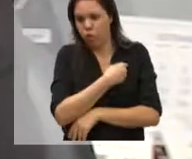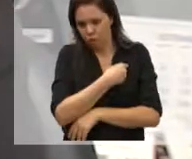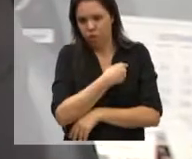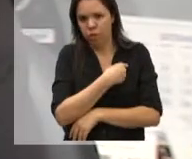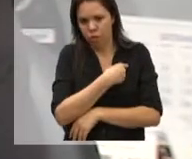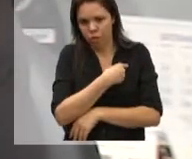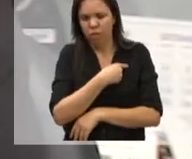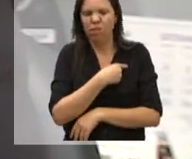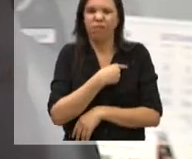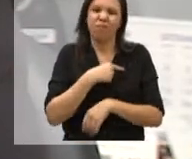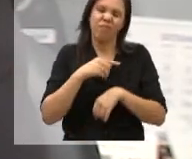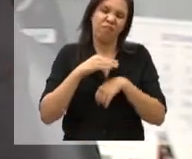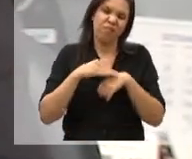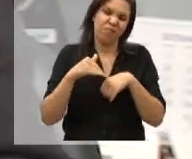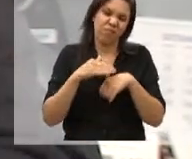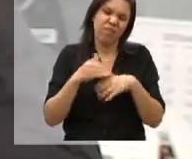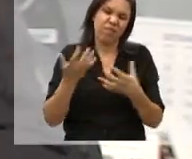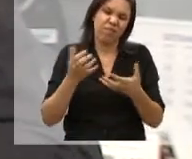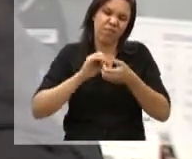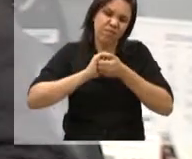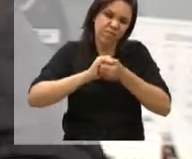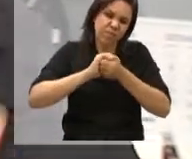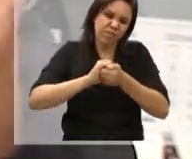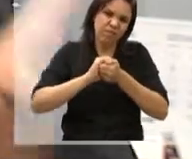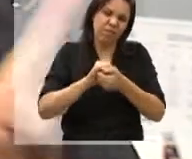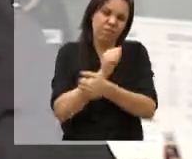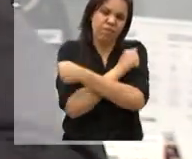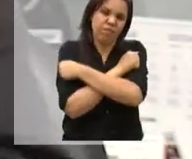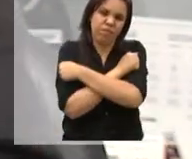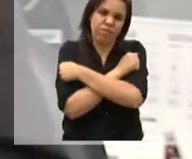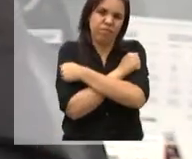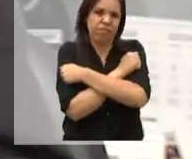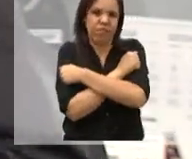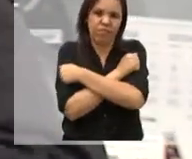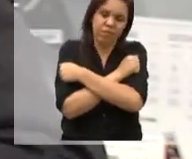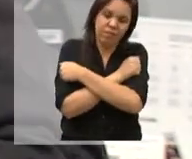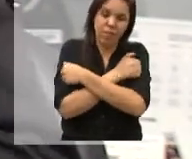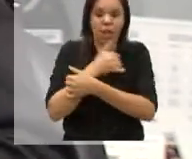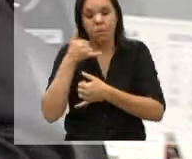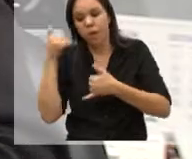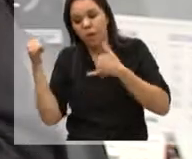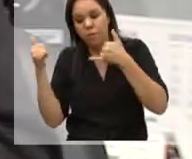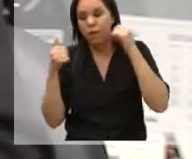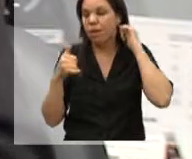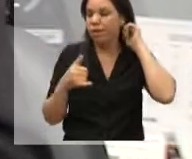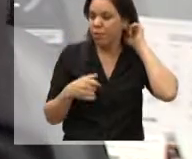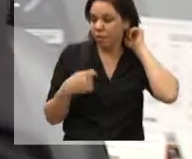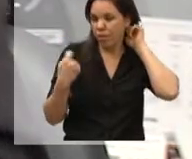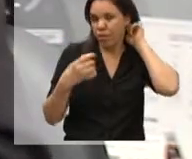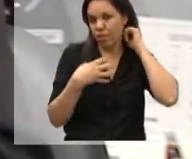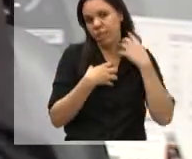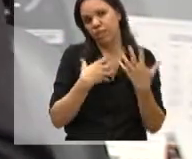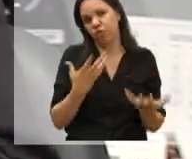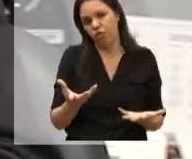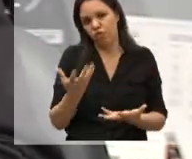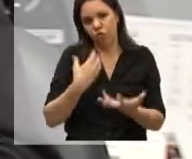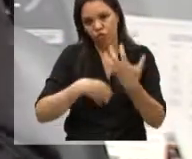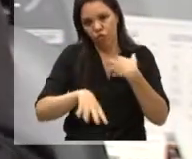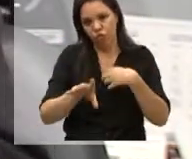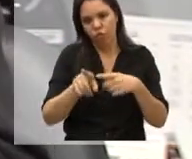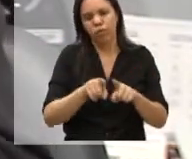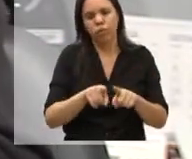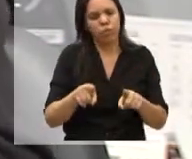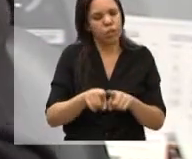muito carentes. A gente quer um aperto de mão, um abraço, um alô. Olha, a gente tem que sentir, eu